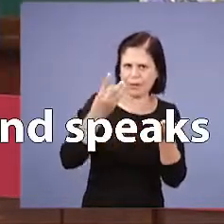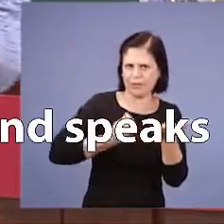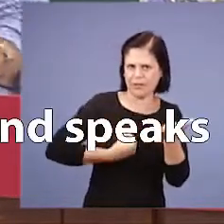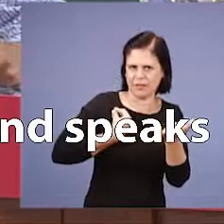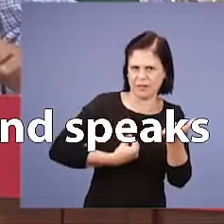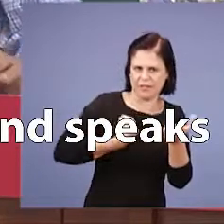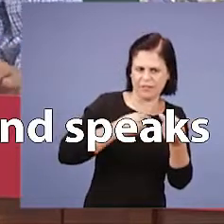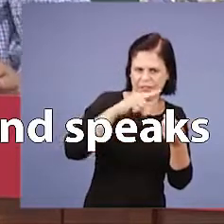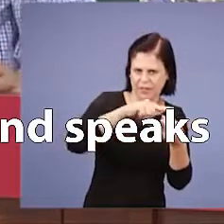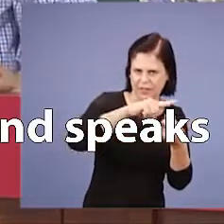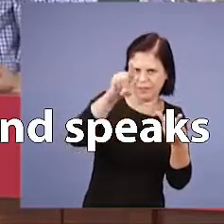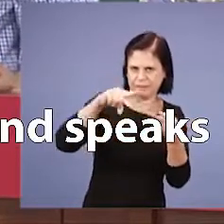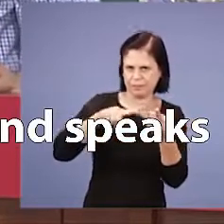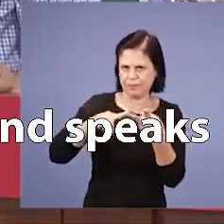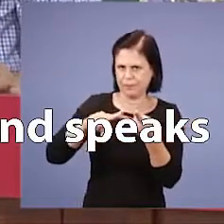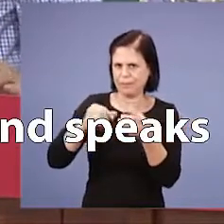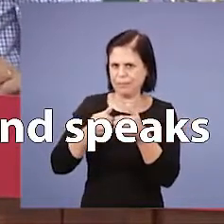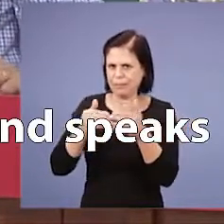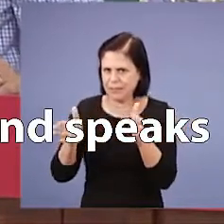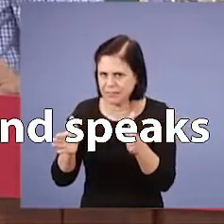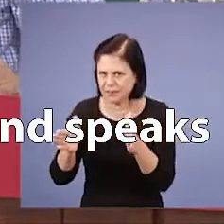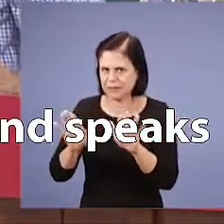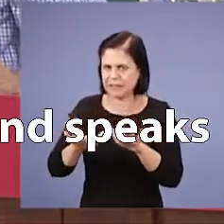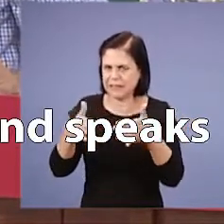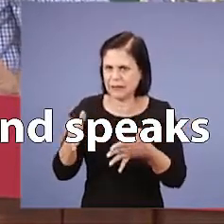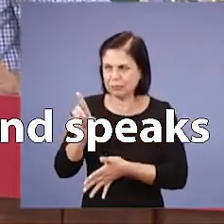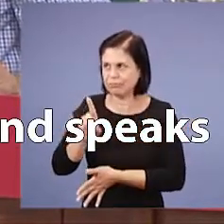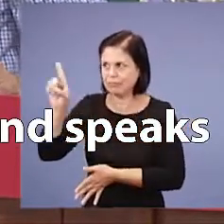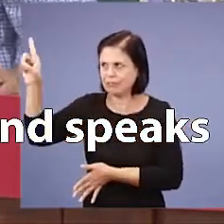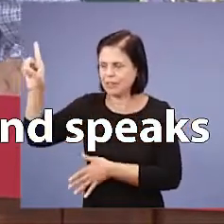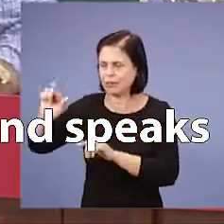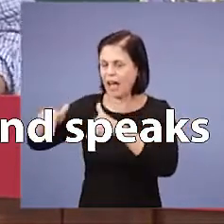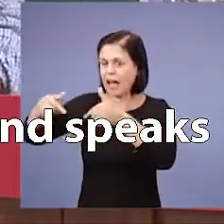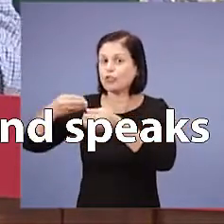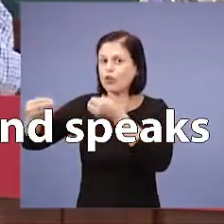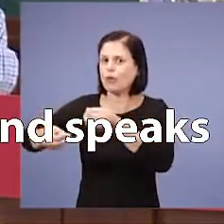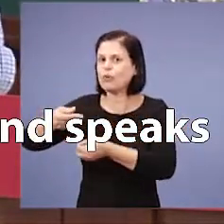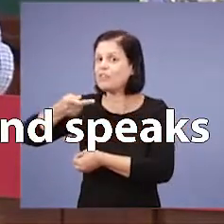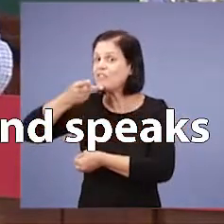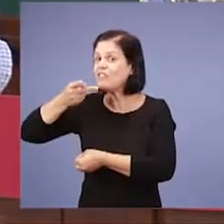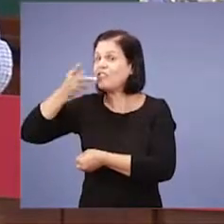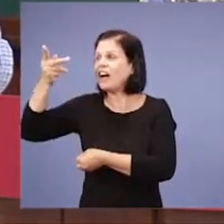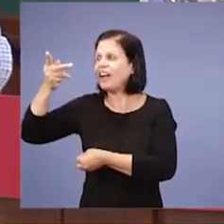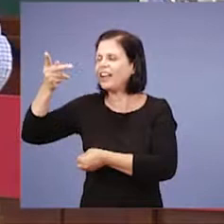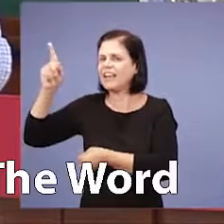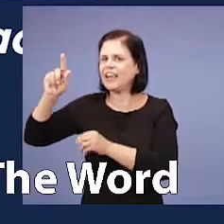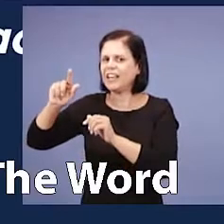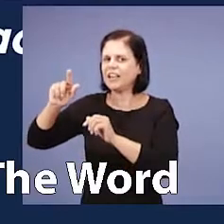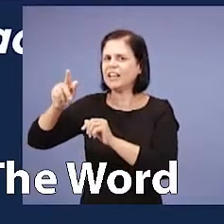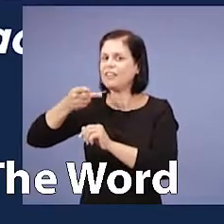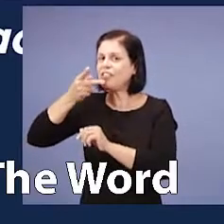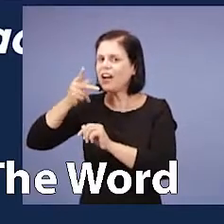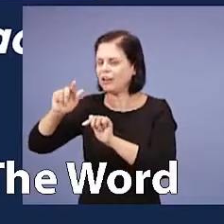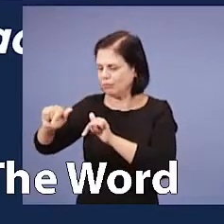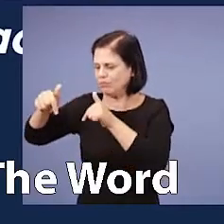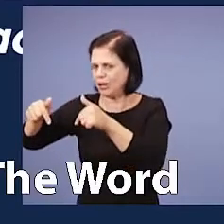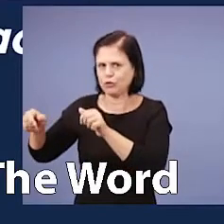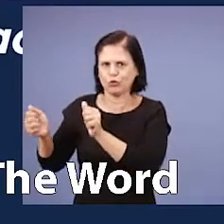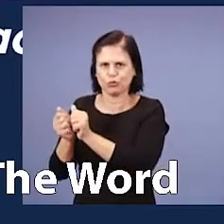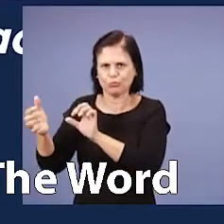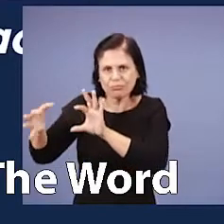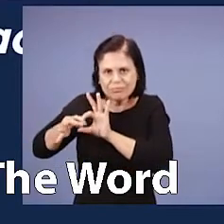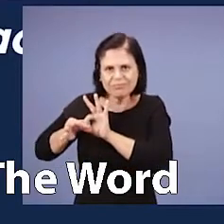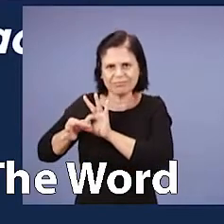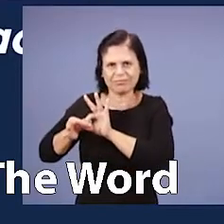princípio deus opera falando e fala operando quando no princípio